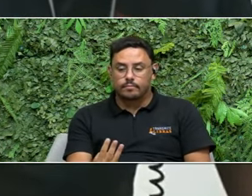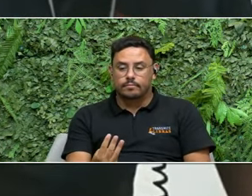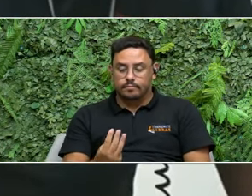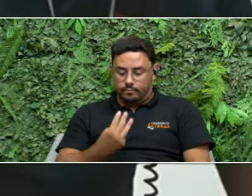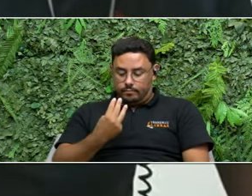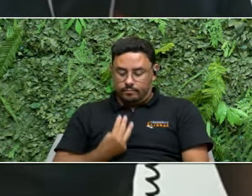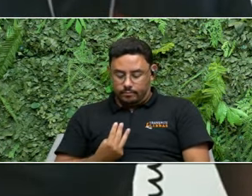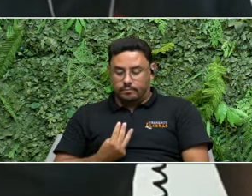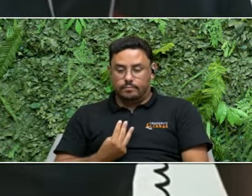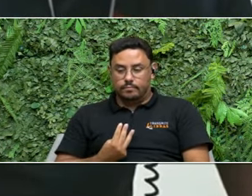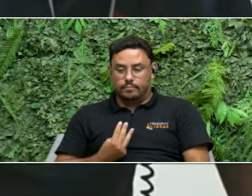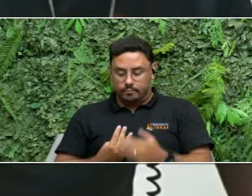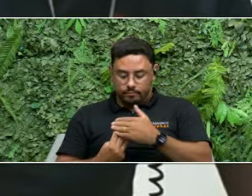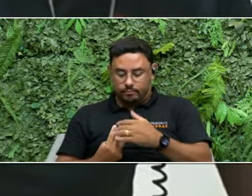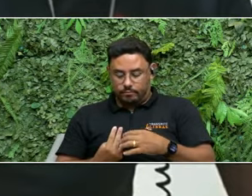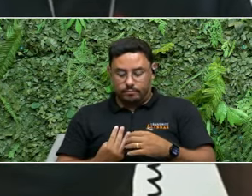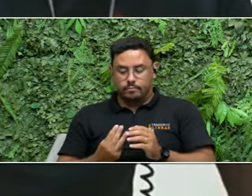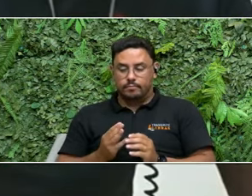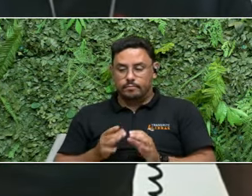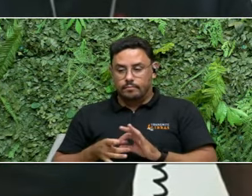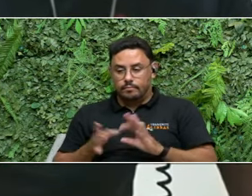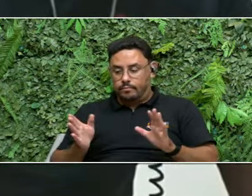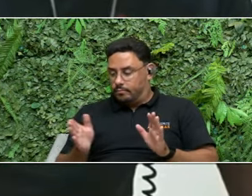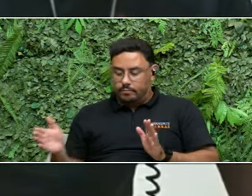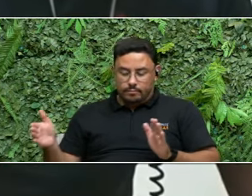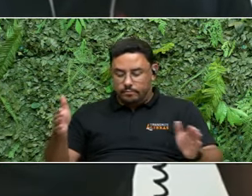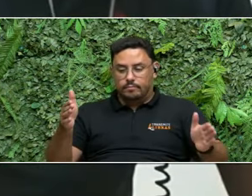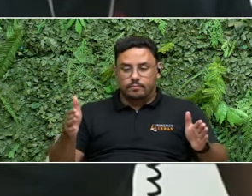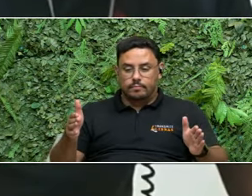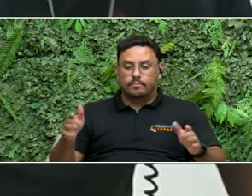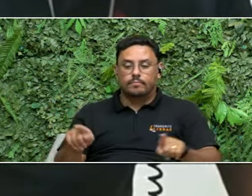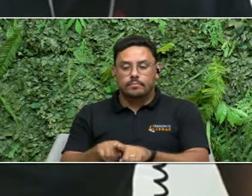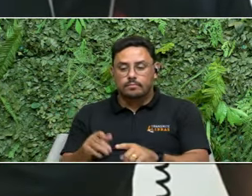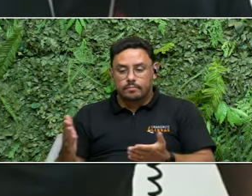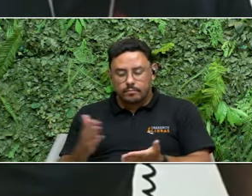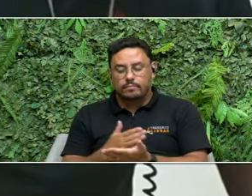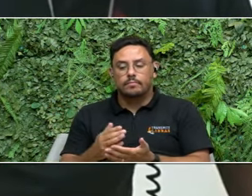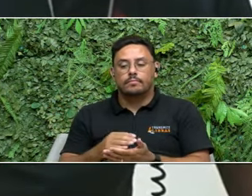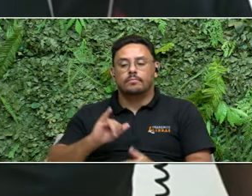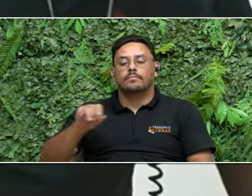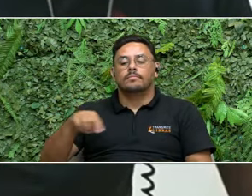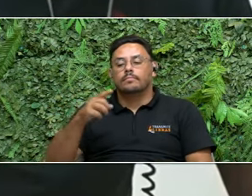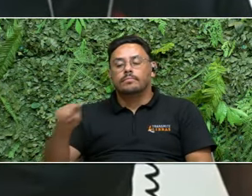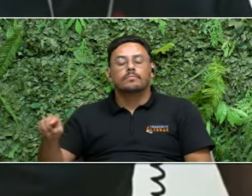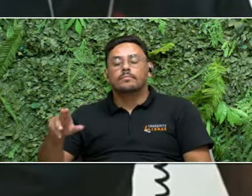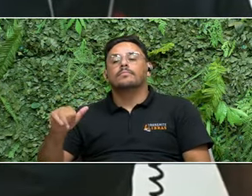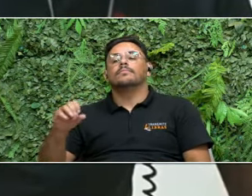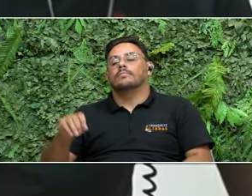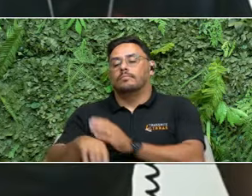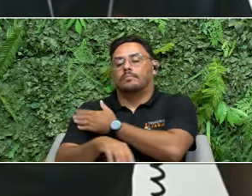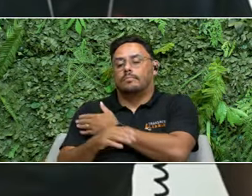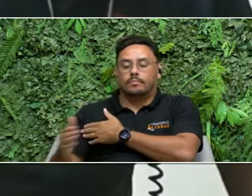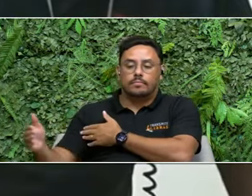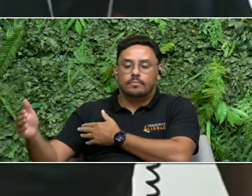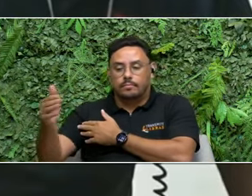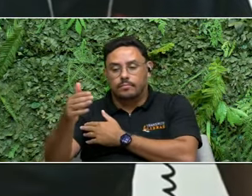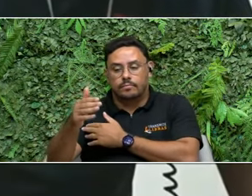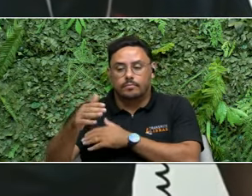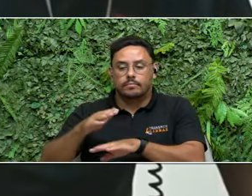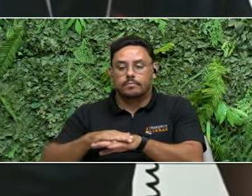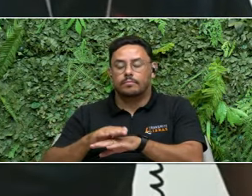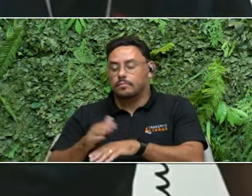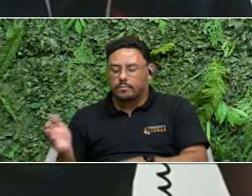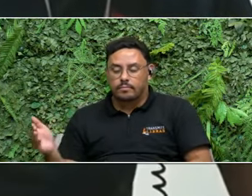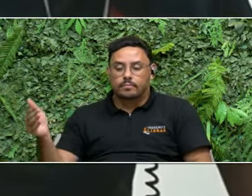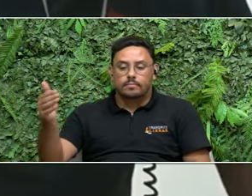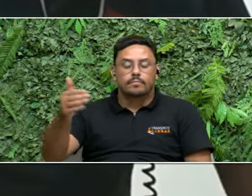três você solta os dois alas Em alguns momentos inclusive com o João Marcelo fazendo o corredor da direita e sai do pé dele o cruzamento